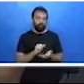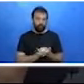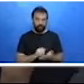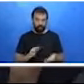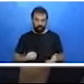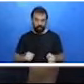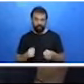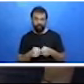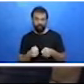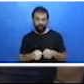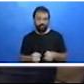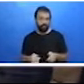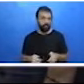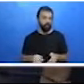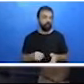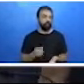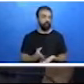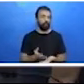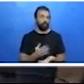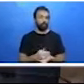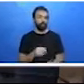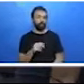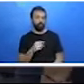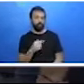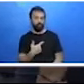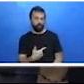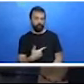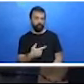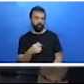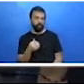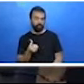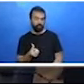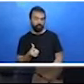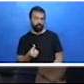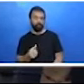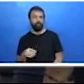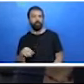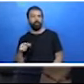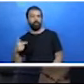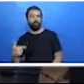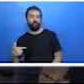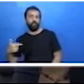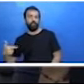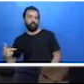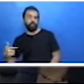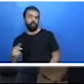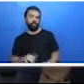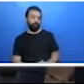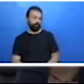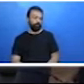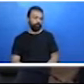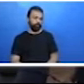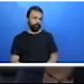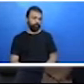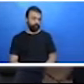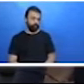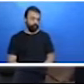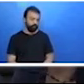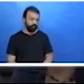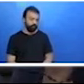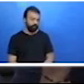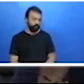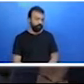página 76 e 77. Lembrando que nós não vamos fazer os exercícios 1, 2, 3